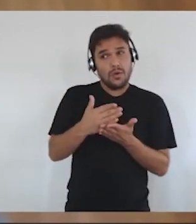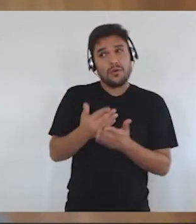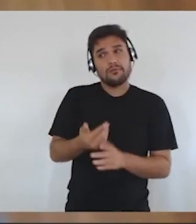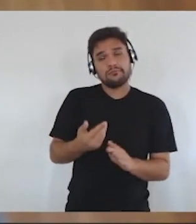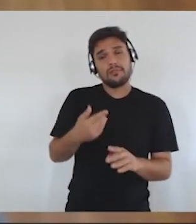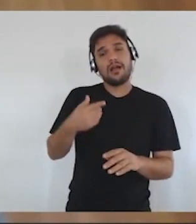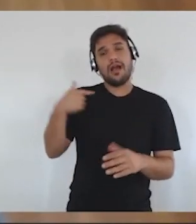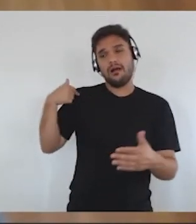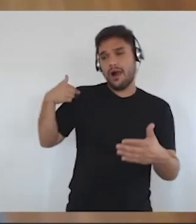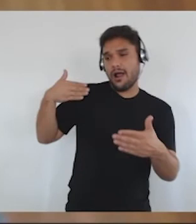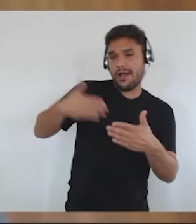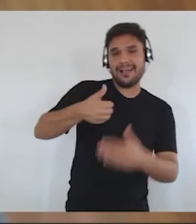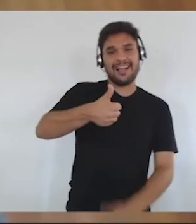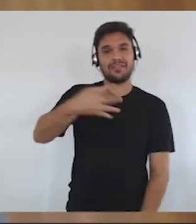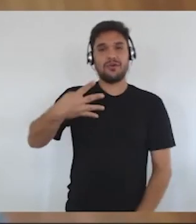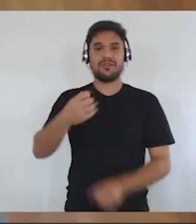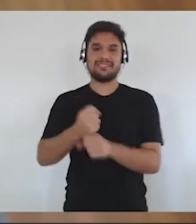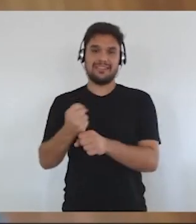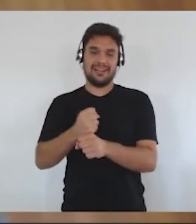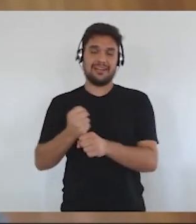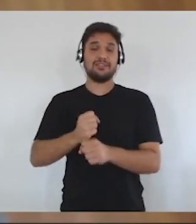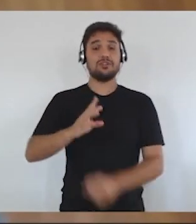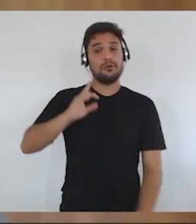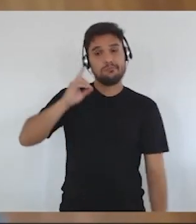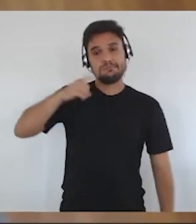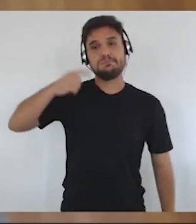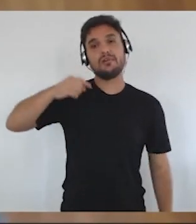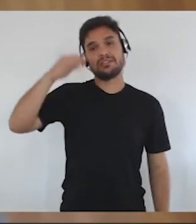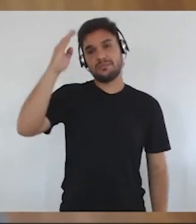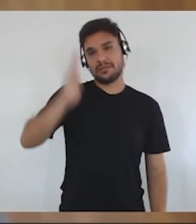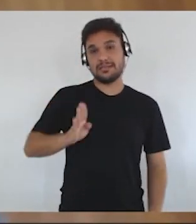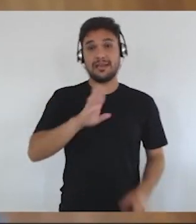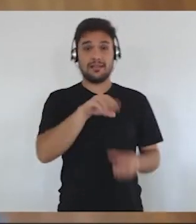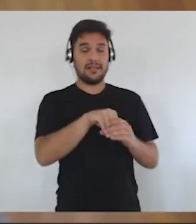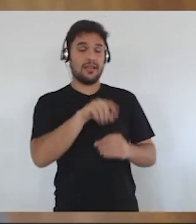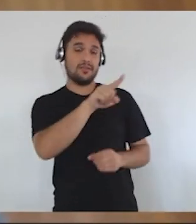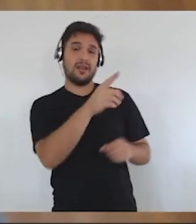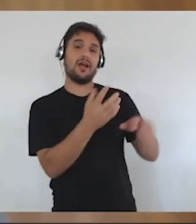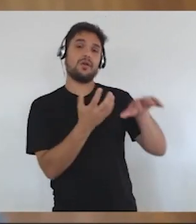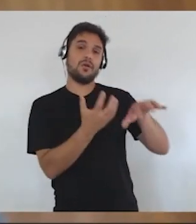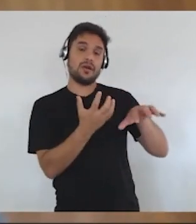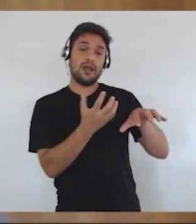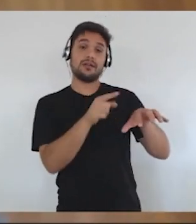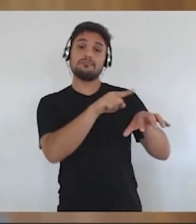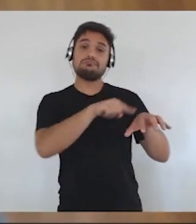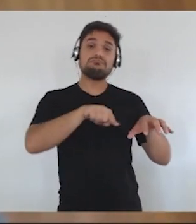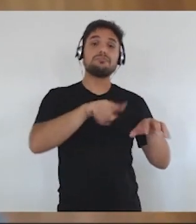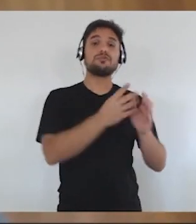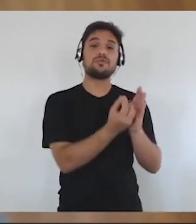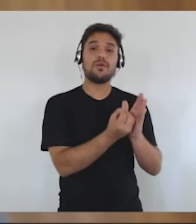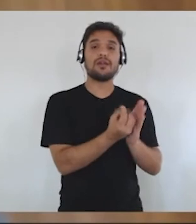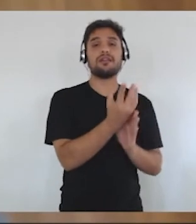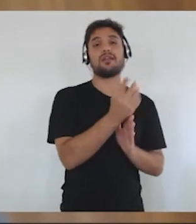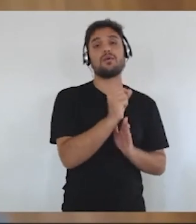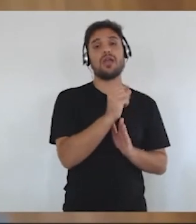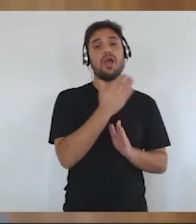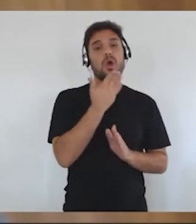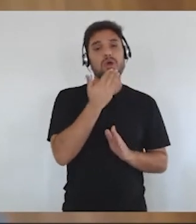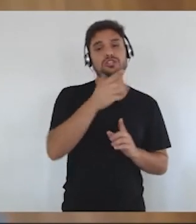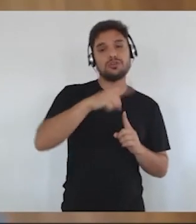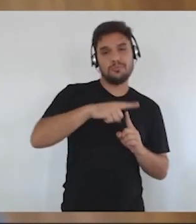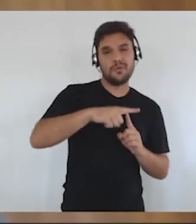14 anos da advocacia brasileira junto ao Congresso Nacional, criando-se o tipo penal